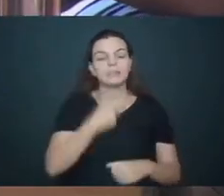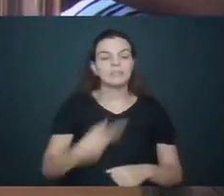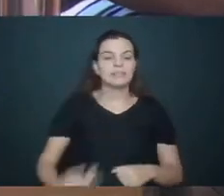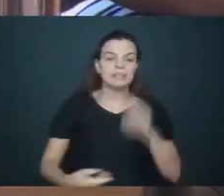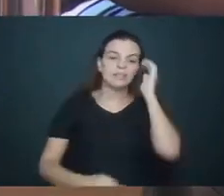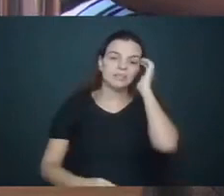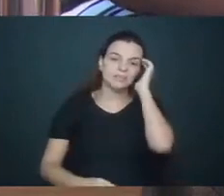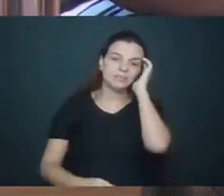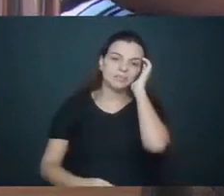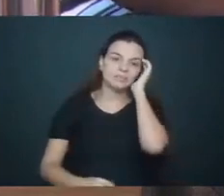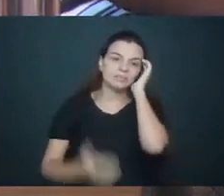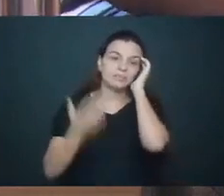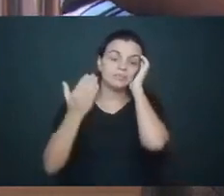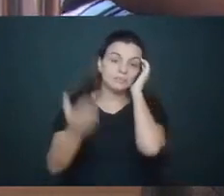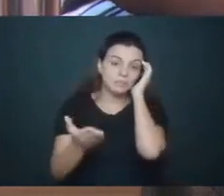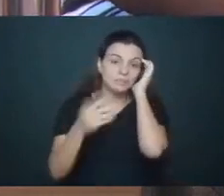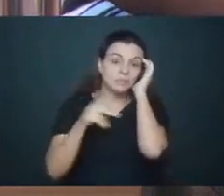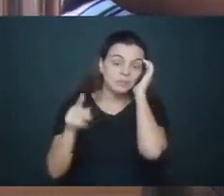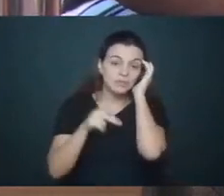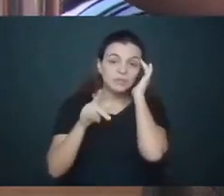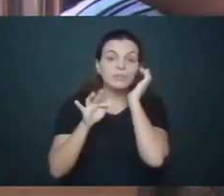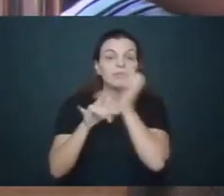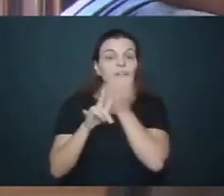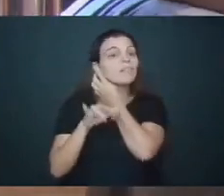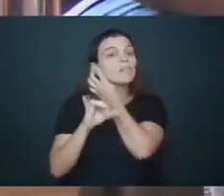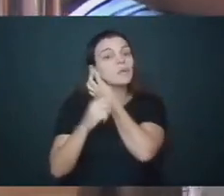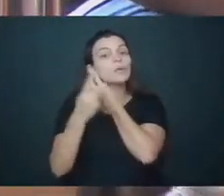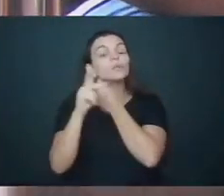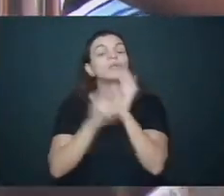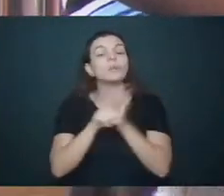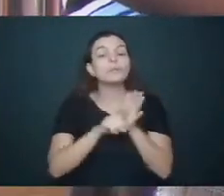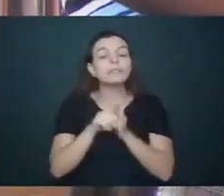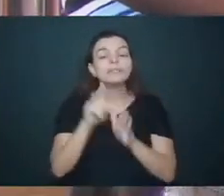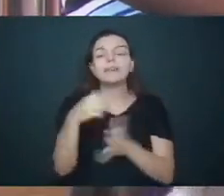Flávio Zanetti, a sua pesquisa é fantástica. Acho que a sua